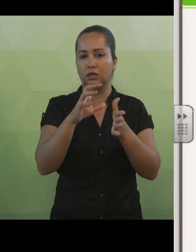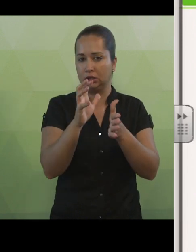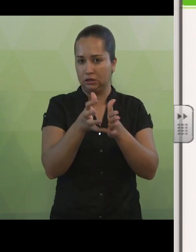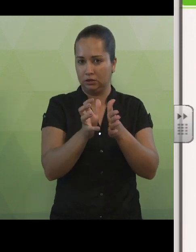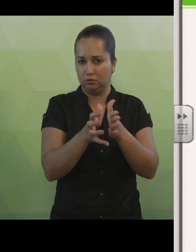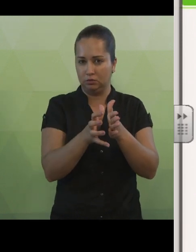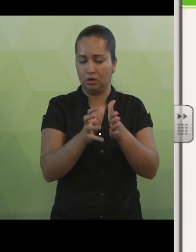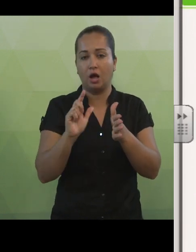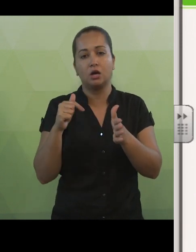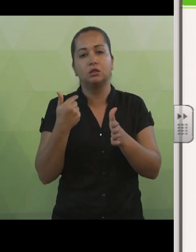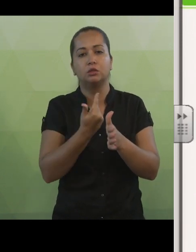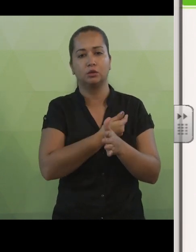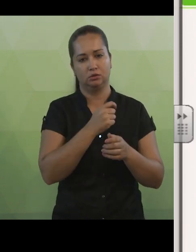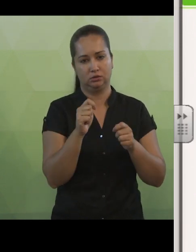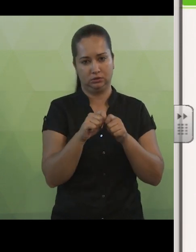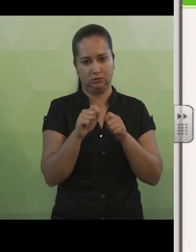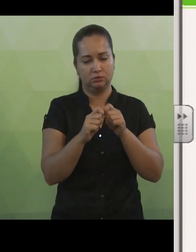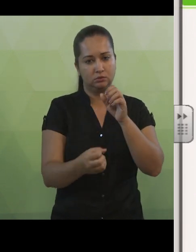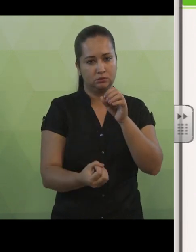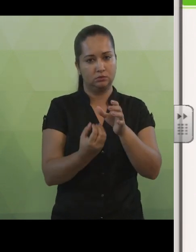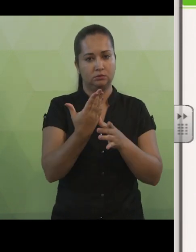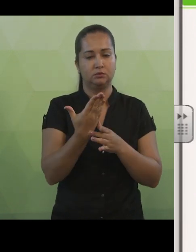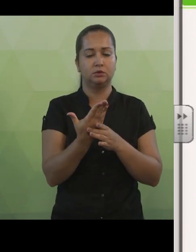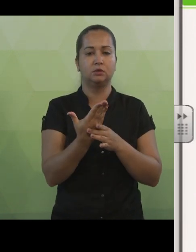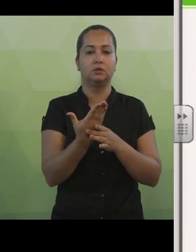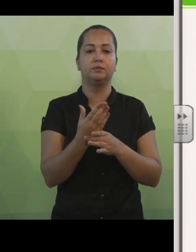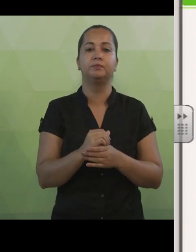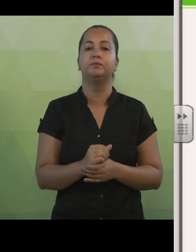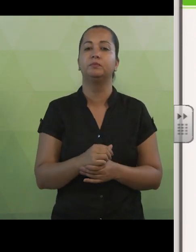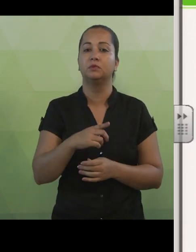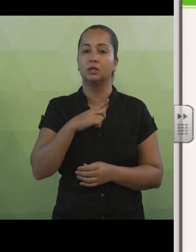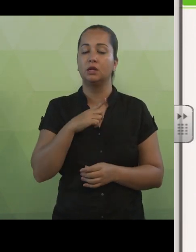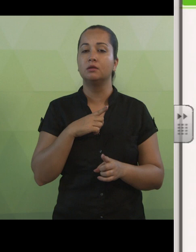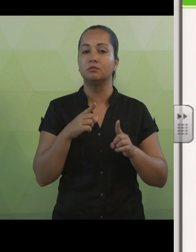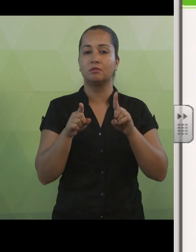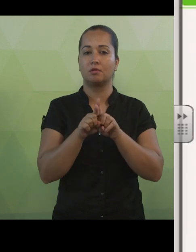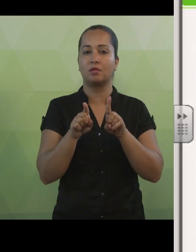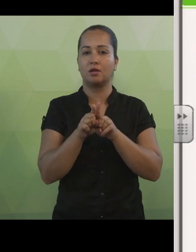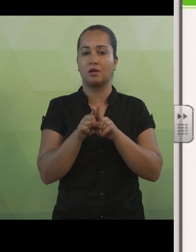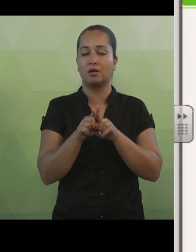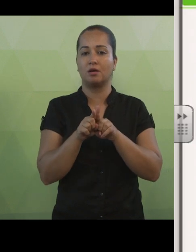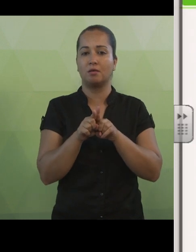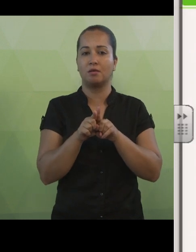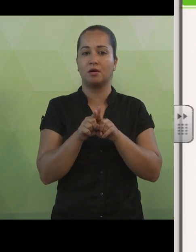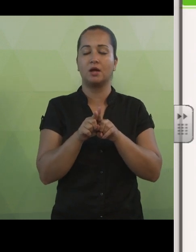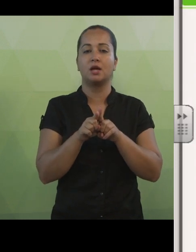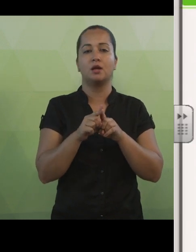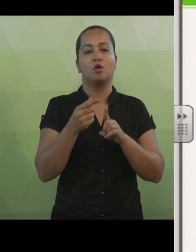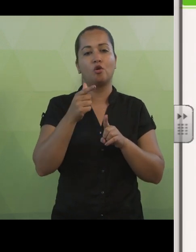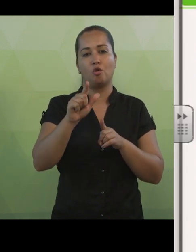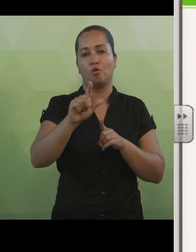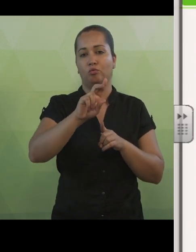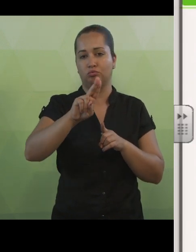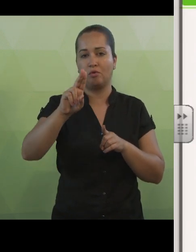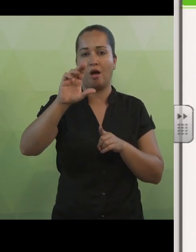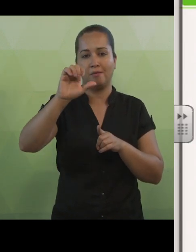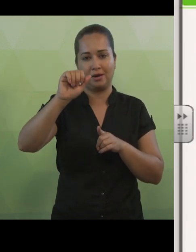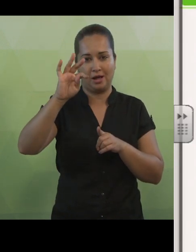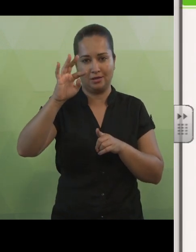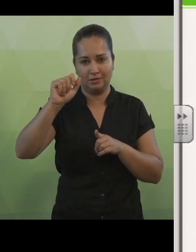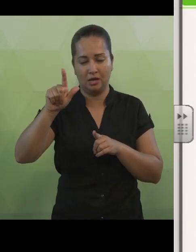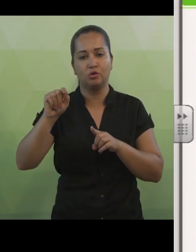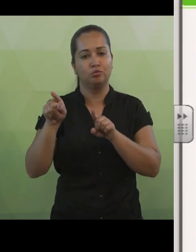esse banco de dados que a gente criou, ele também cria um banco de dados local, chamado catálogo também, que